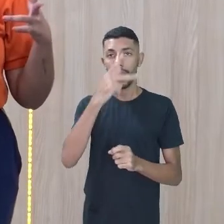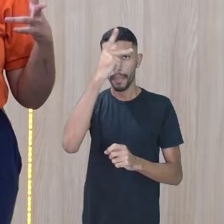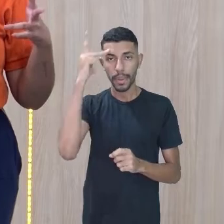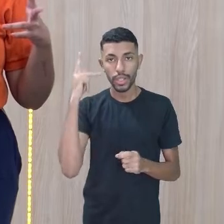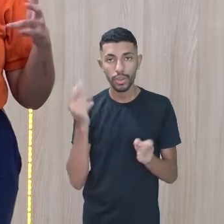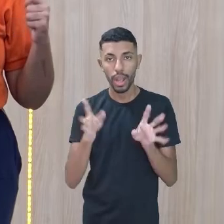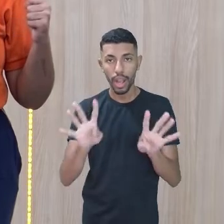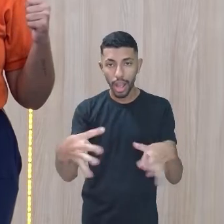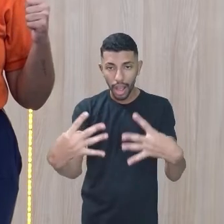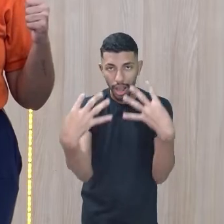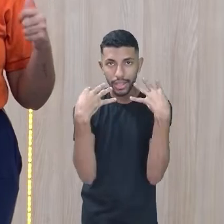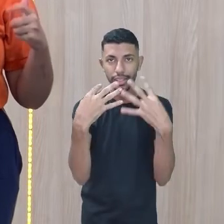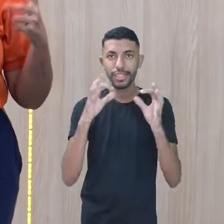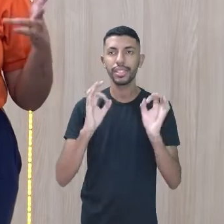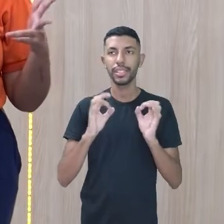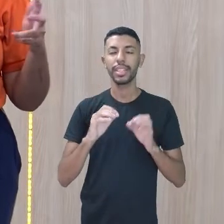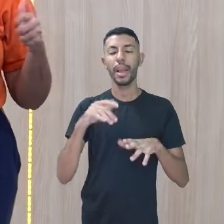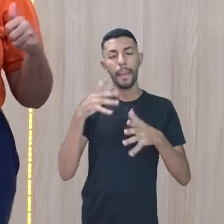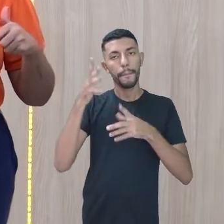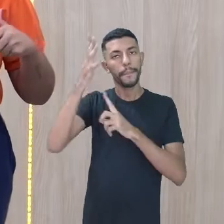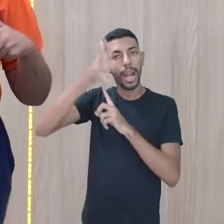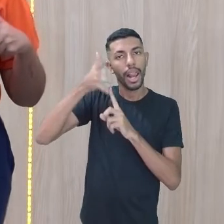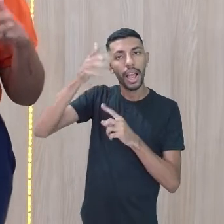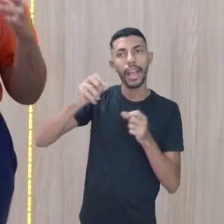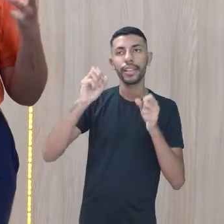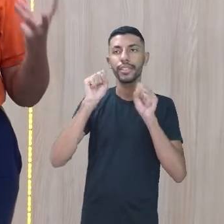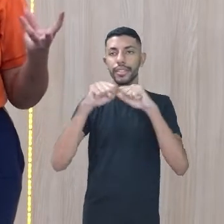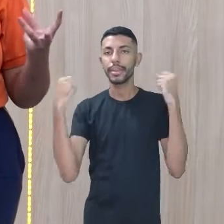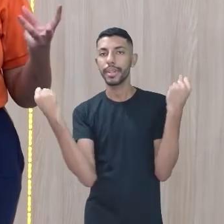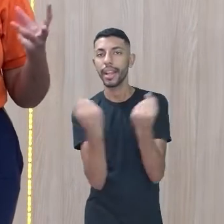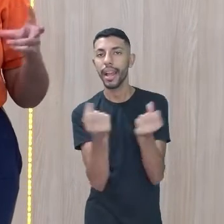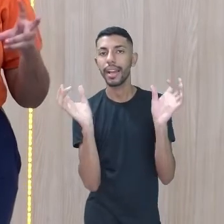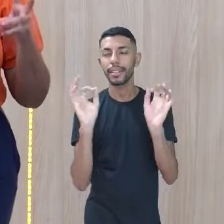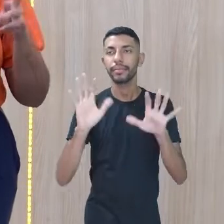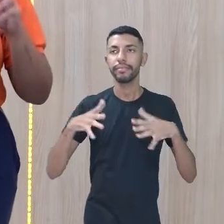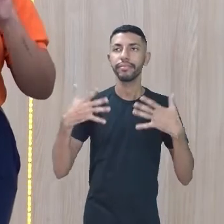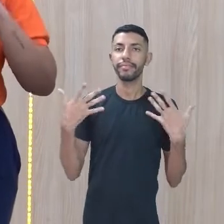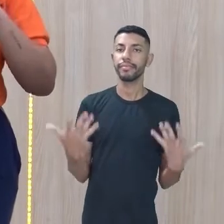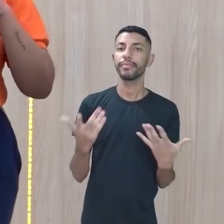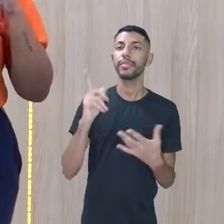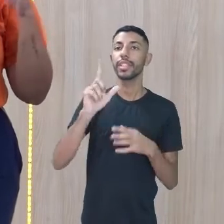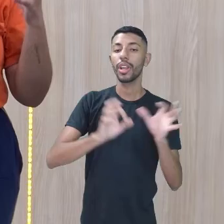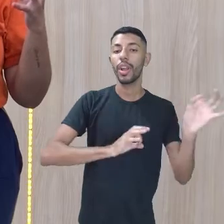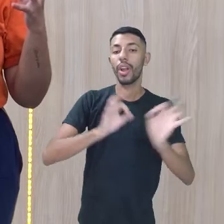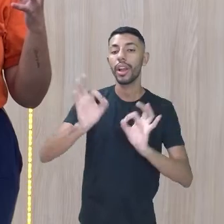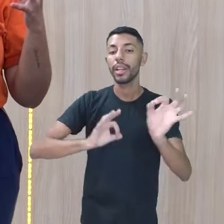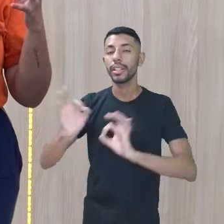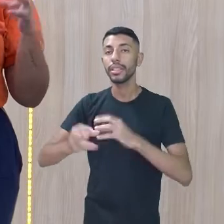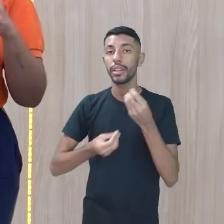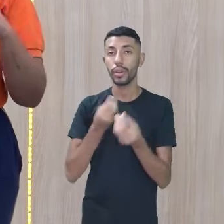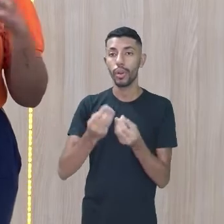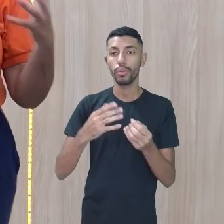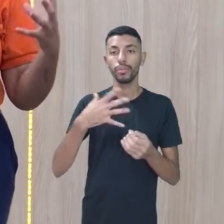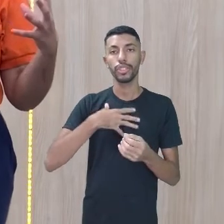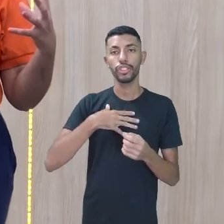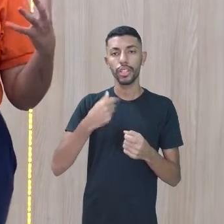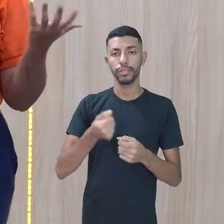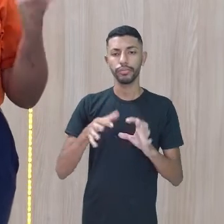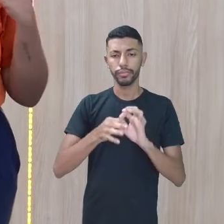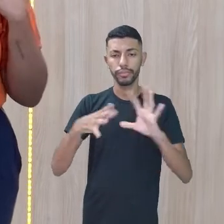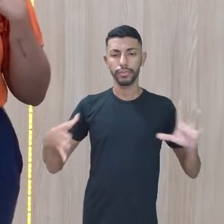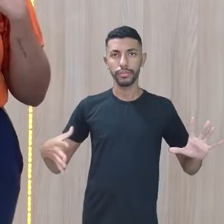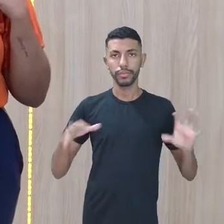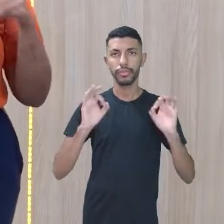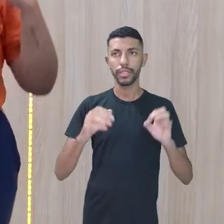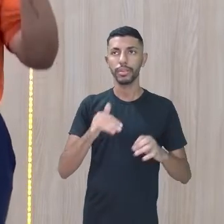ali assistindo a essa palestra, a esse seminário, a essa aula. Então, ela se organiza de forma pública, né? Eu